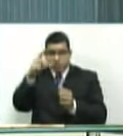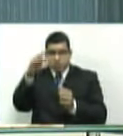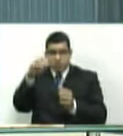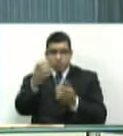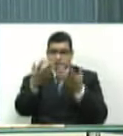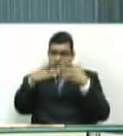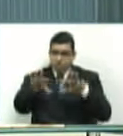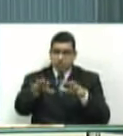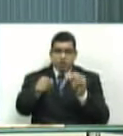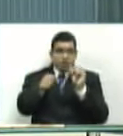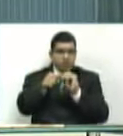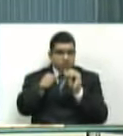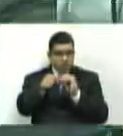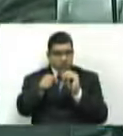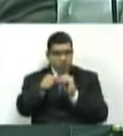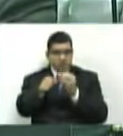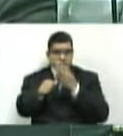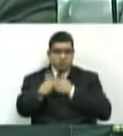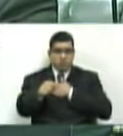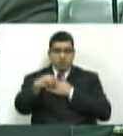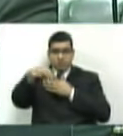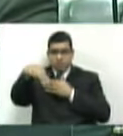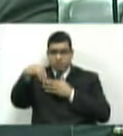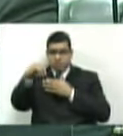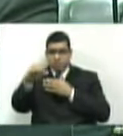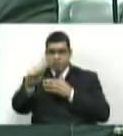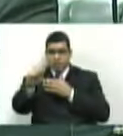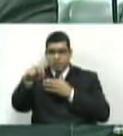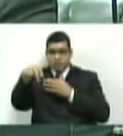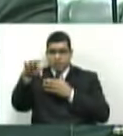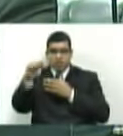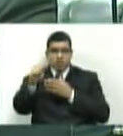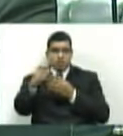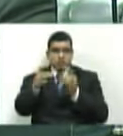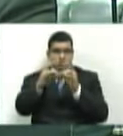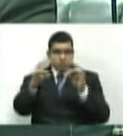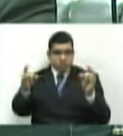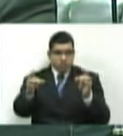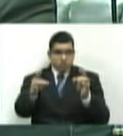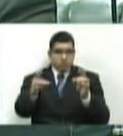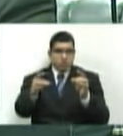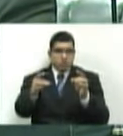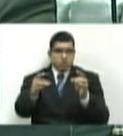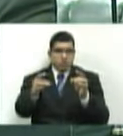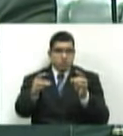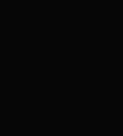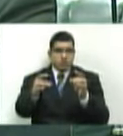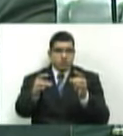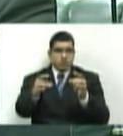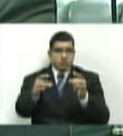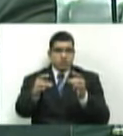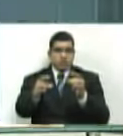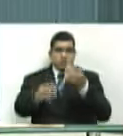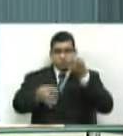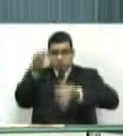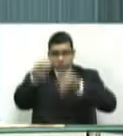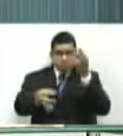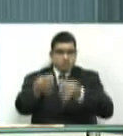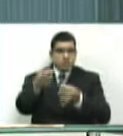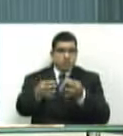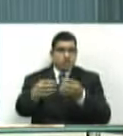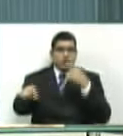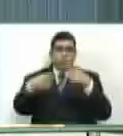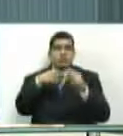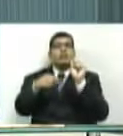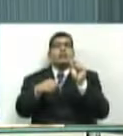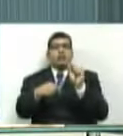Eu não quero fazer do meu mandato instrumento de cometimento de injustiça contra quem